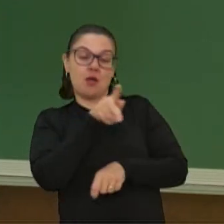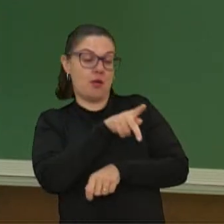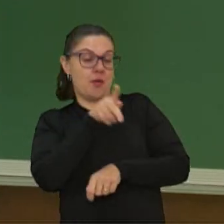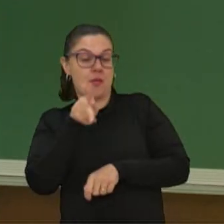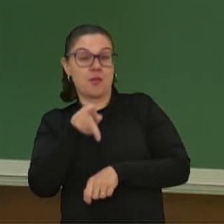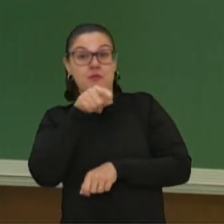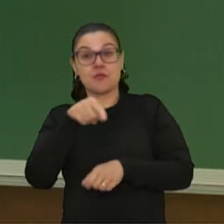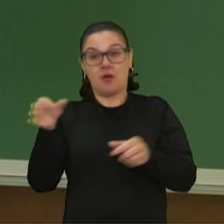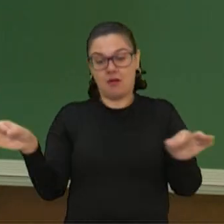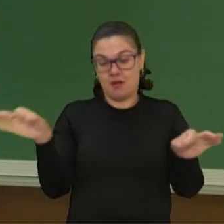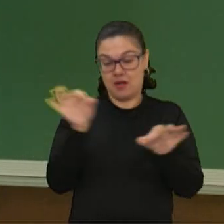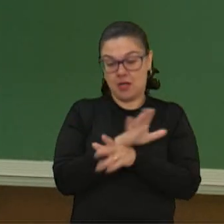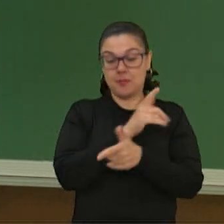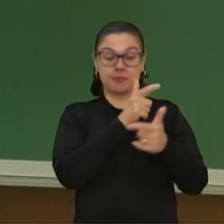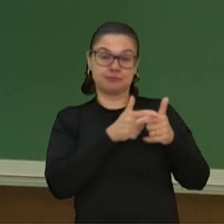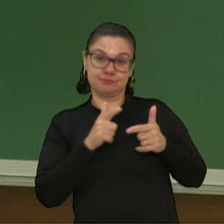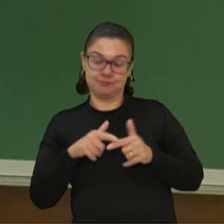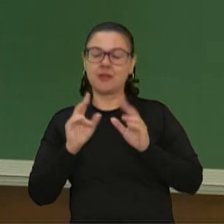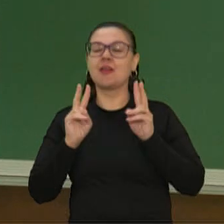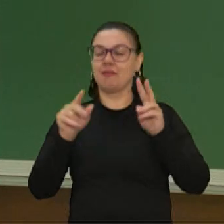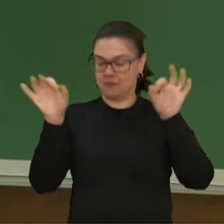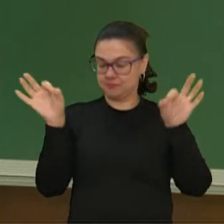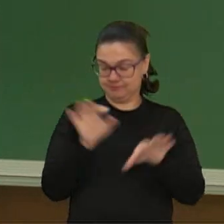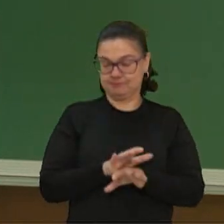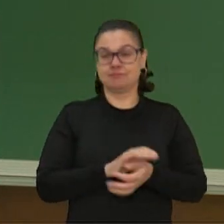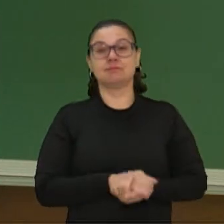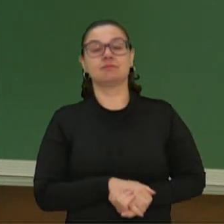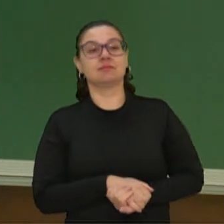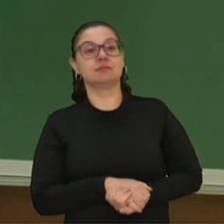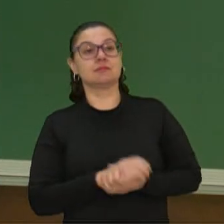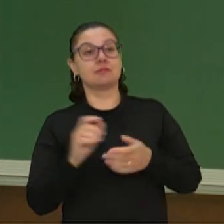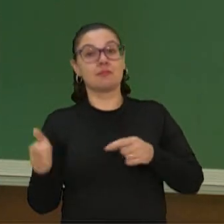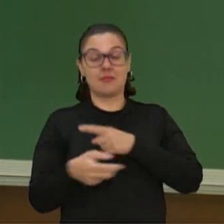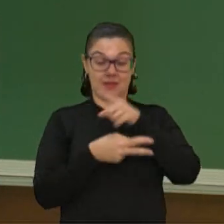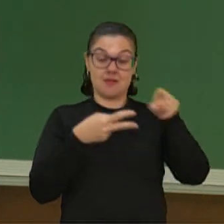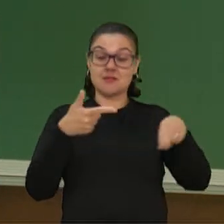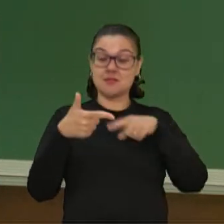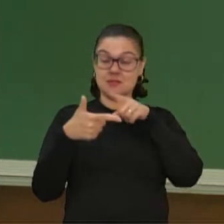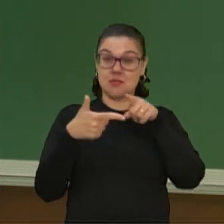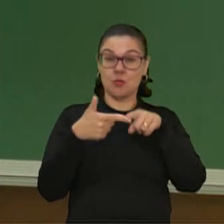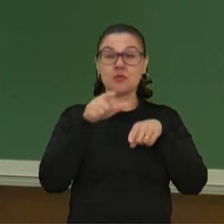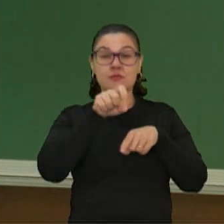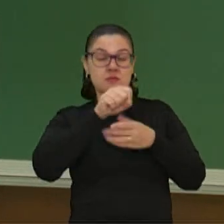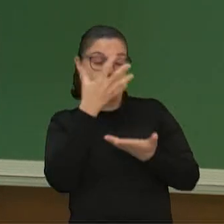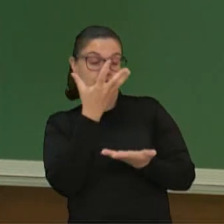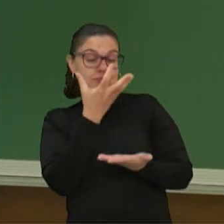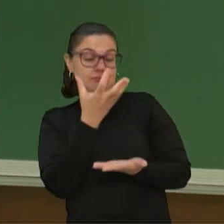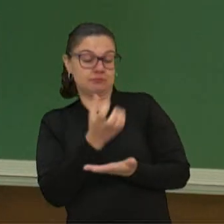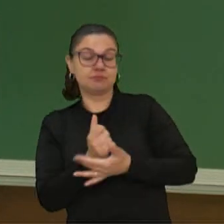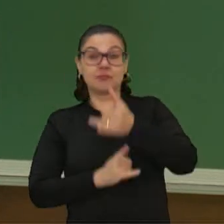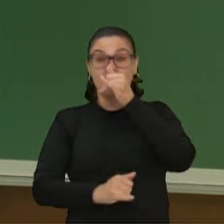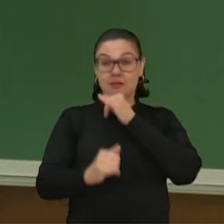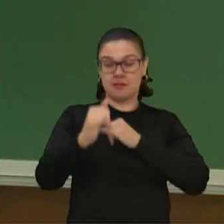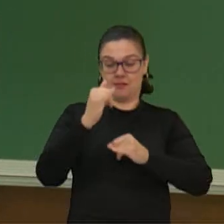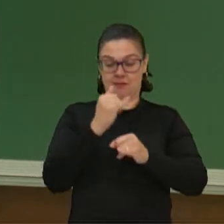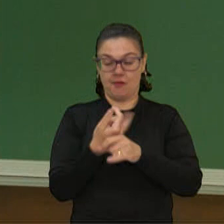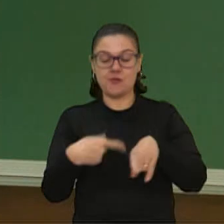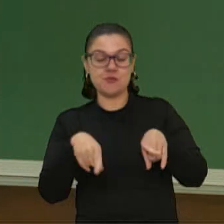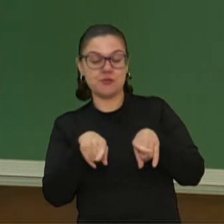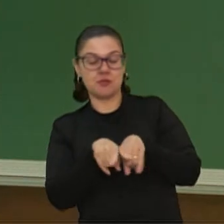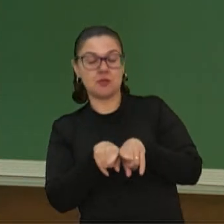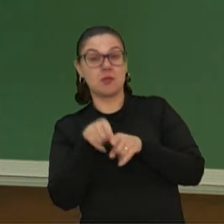professor quando tudo isso passar, e vai passar. Se você tem acesso à web, à rede mundial de computadores,